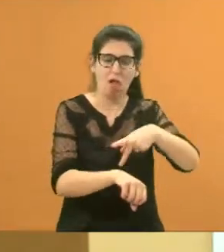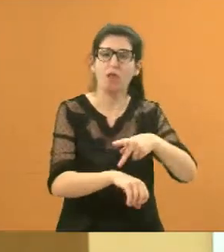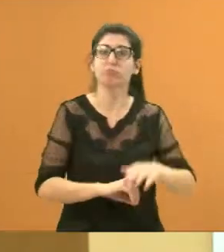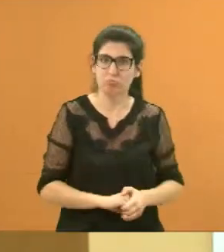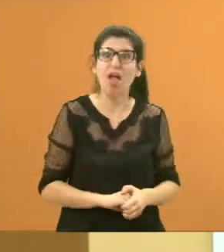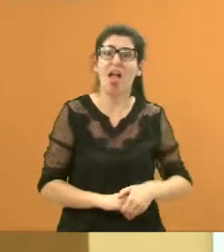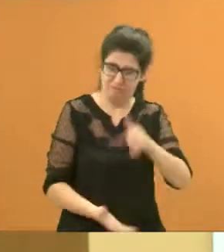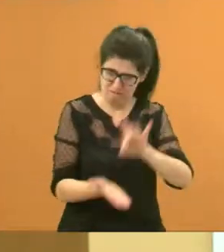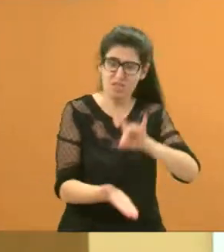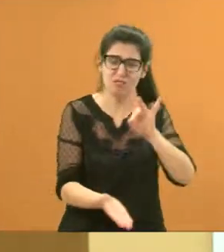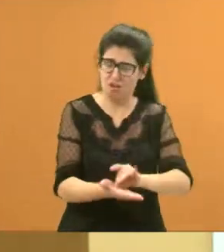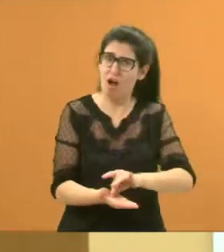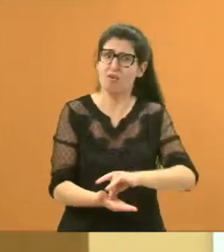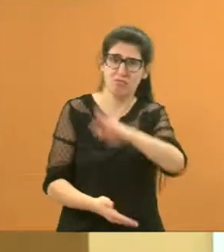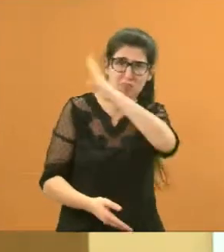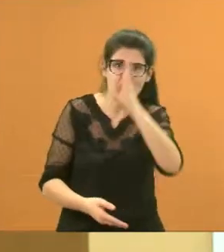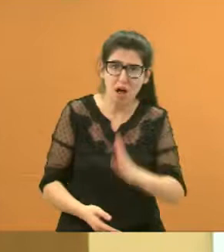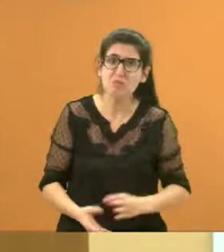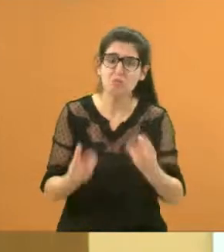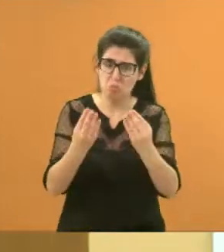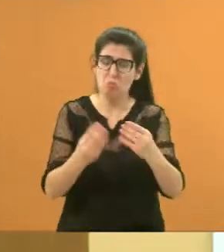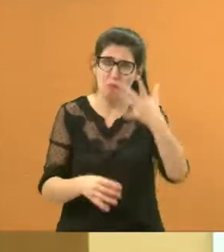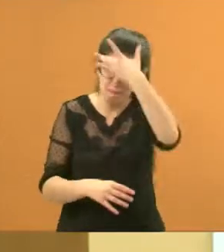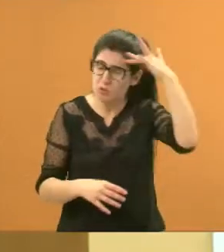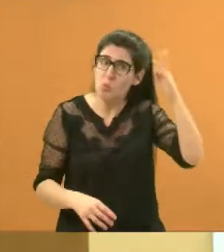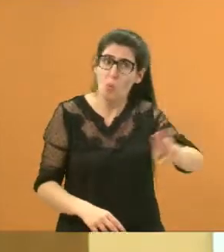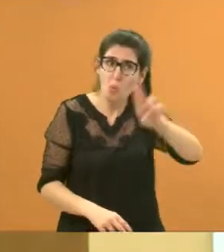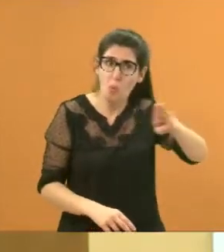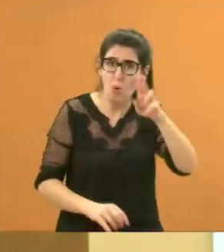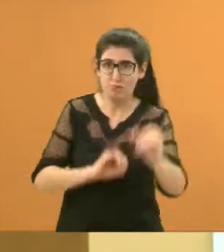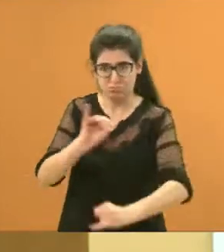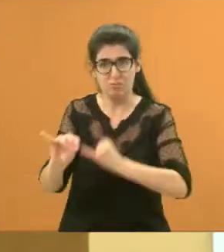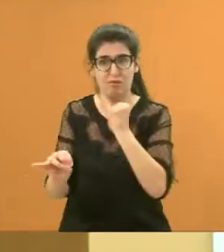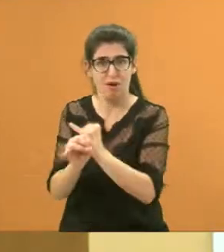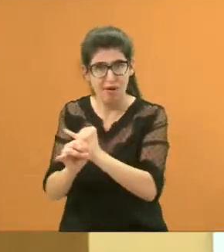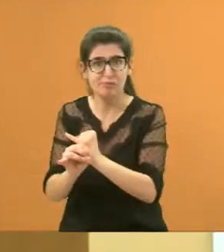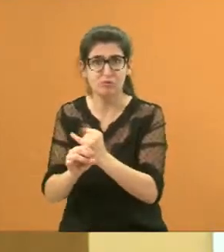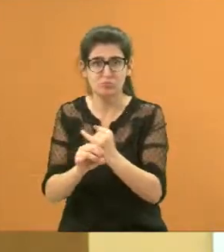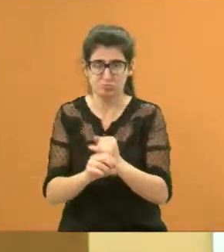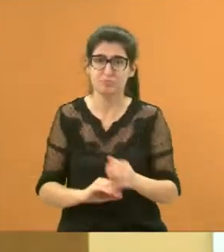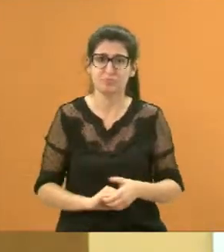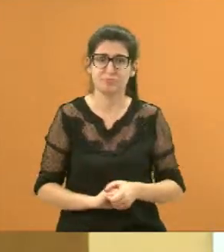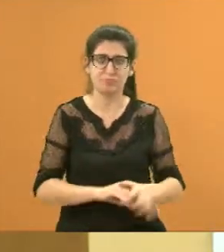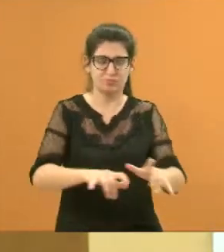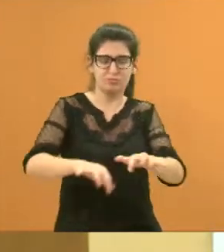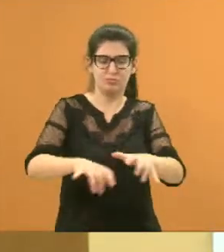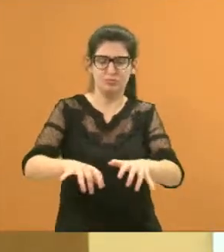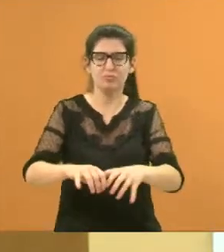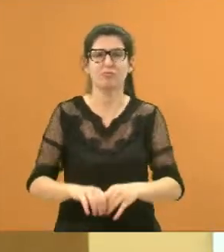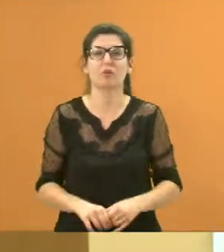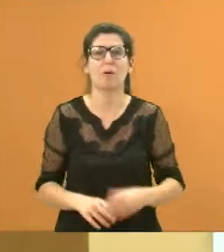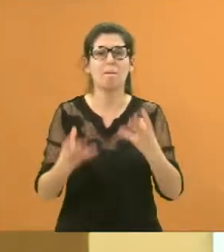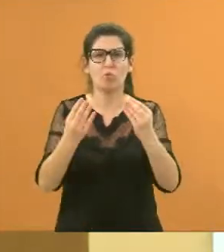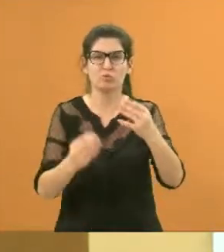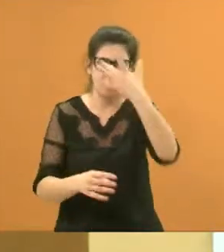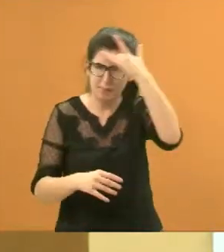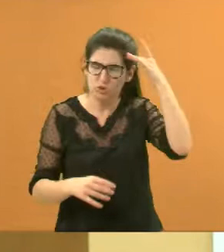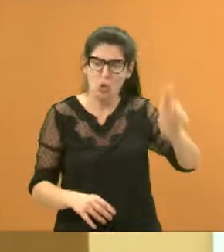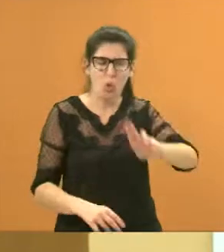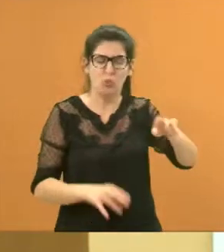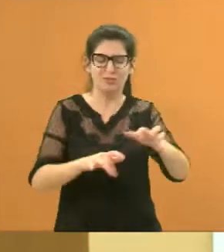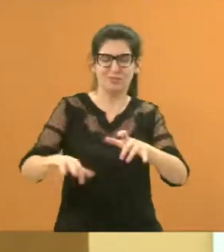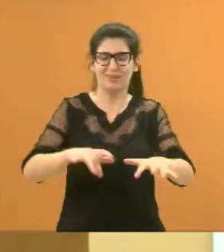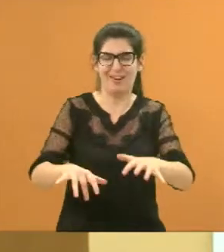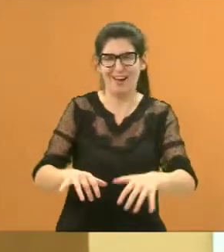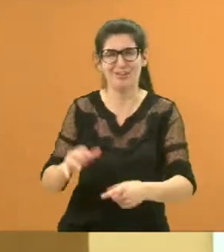análise interessante aqui, que é meio pesada, mas é verdade. Quanto maior o número de usuários, maior o número de otários, né? É assim